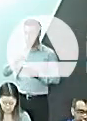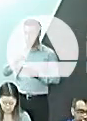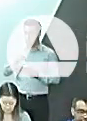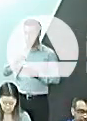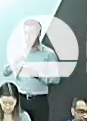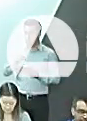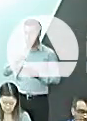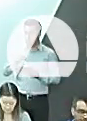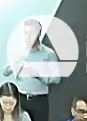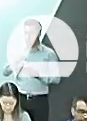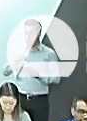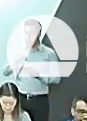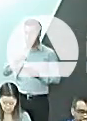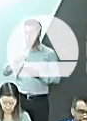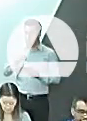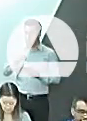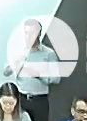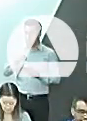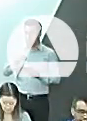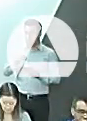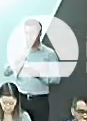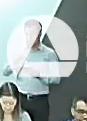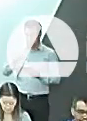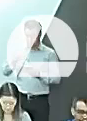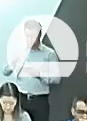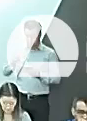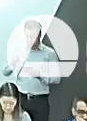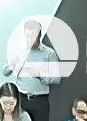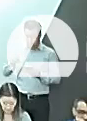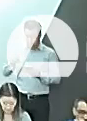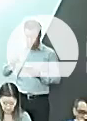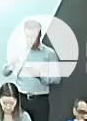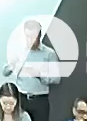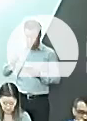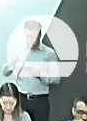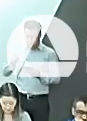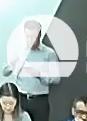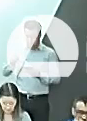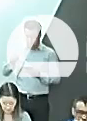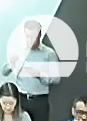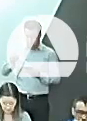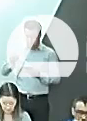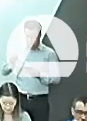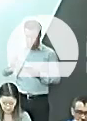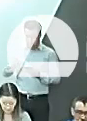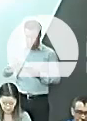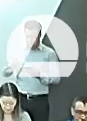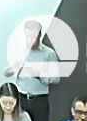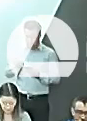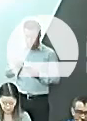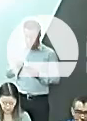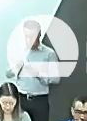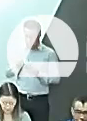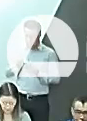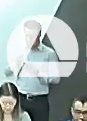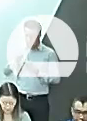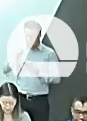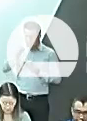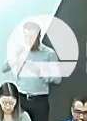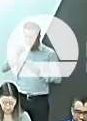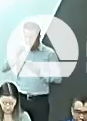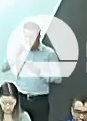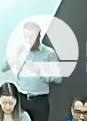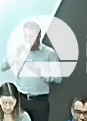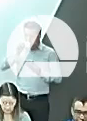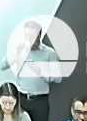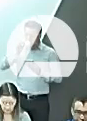numa lata e ela teve que ao juiz da comarca de bom despacho impetraram